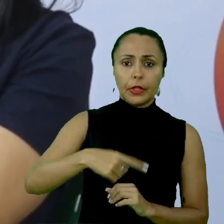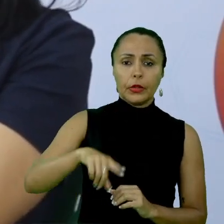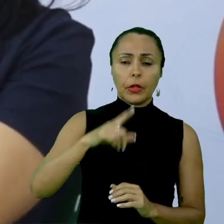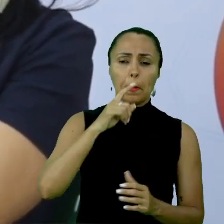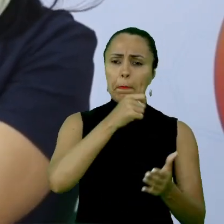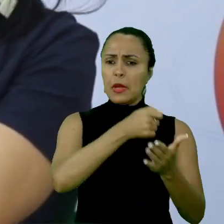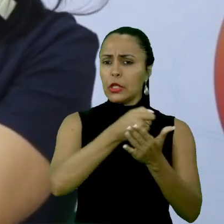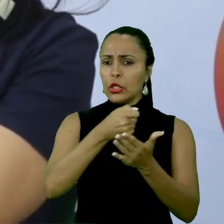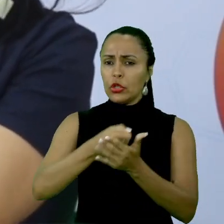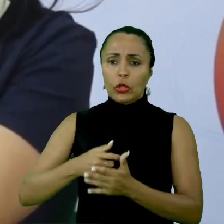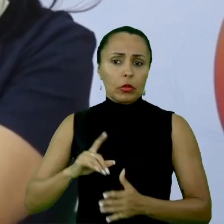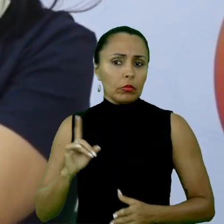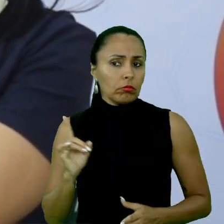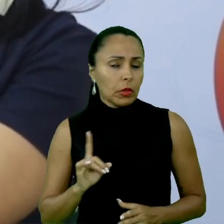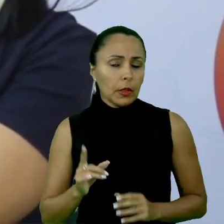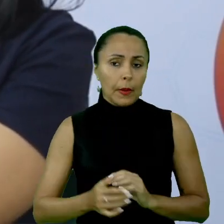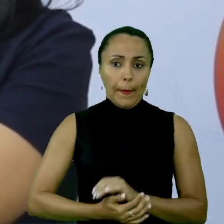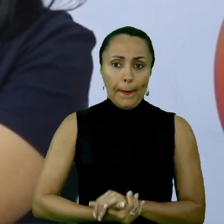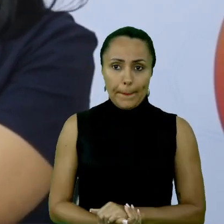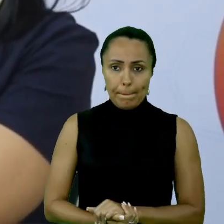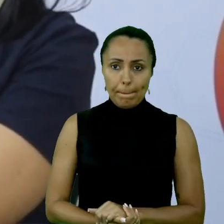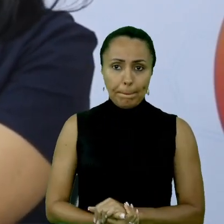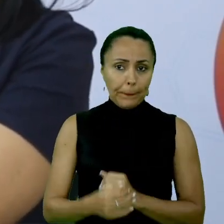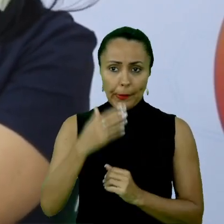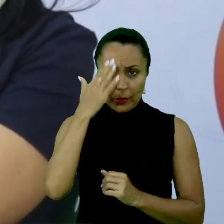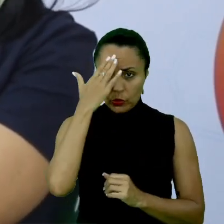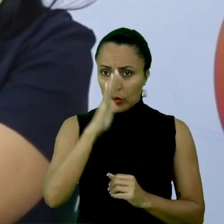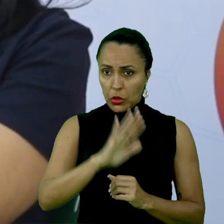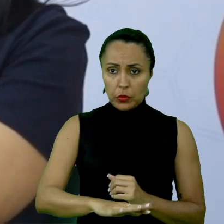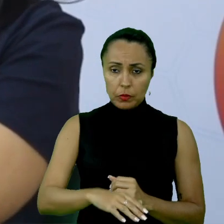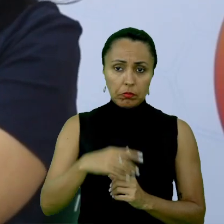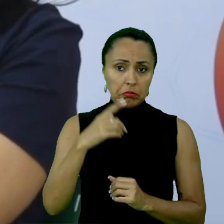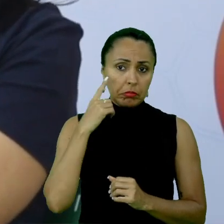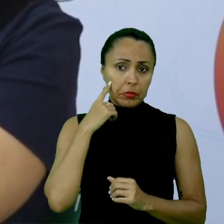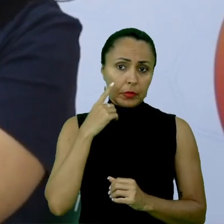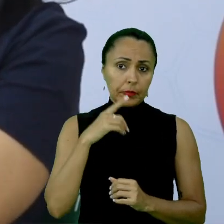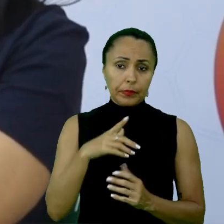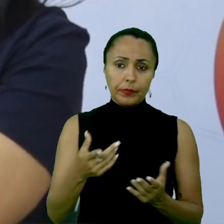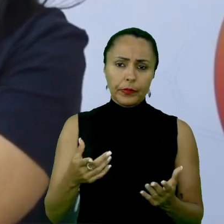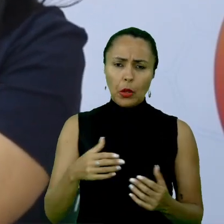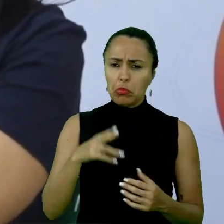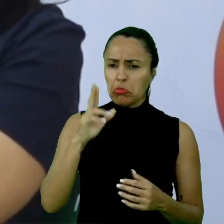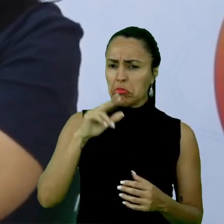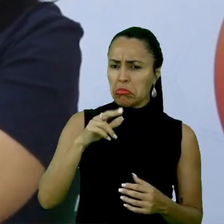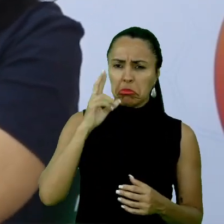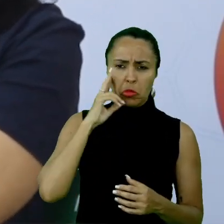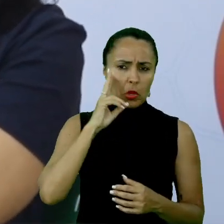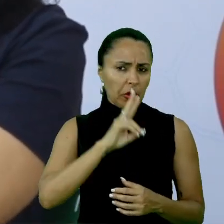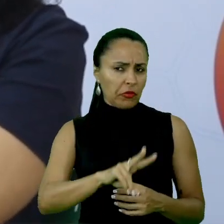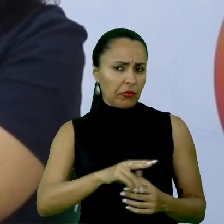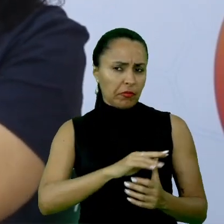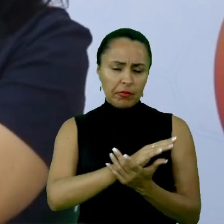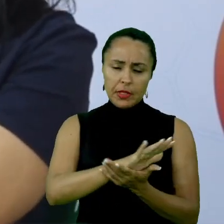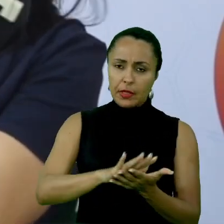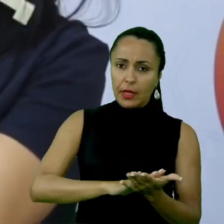existiu? Não sei, eu acho que é uma pergunta... Não sei, nunca vi nada que eu acho... Não